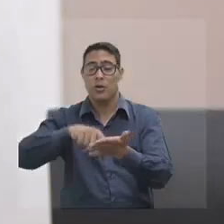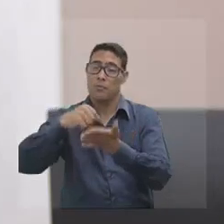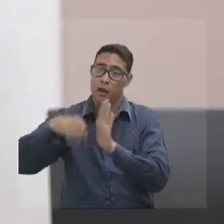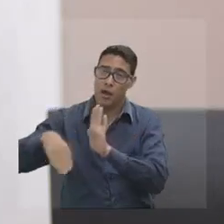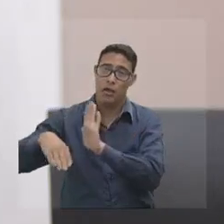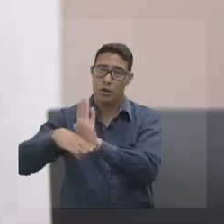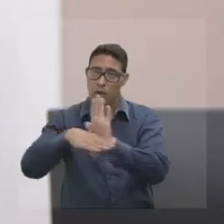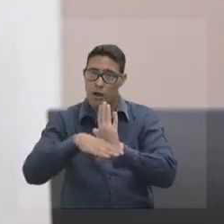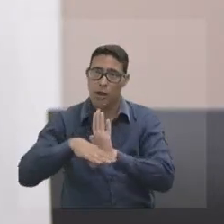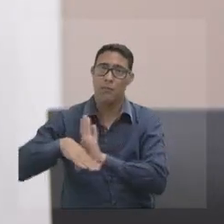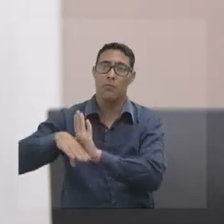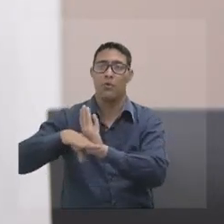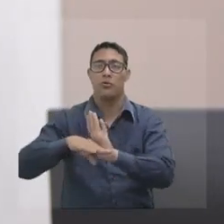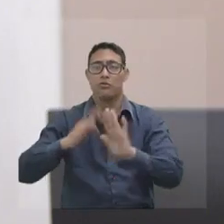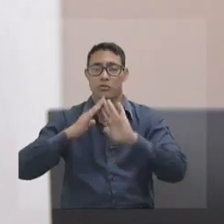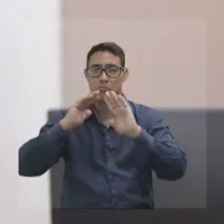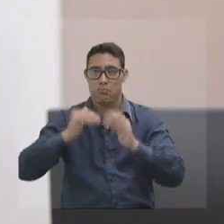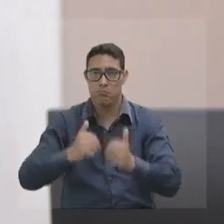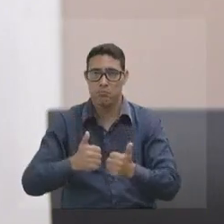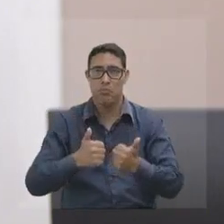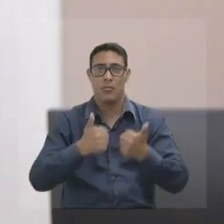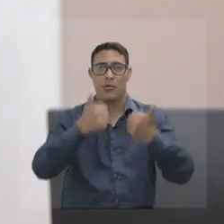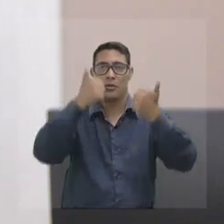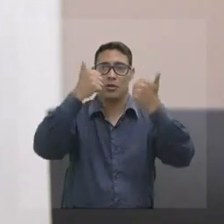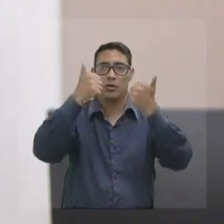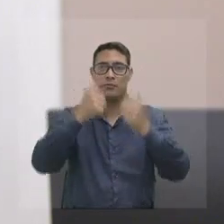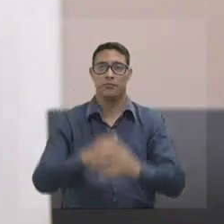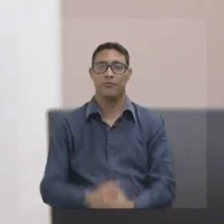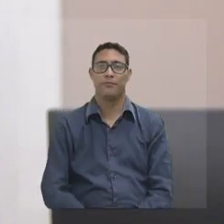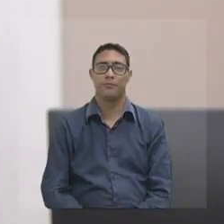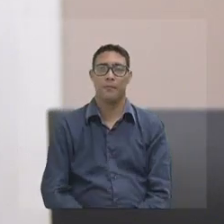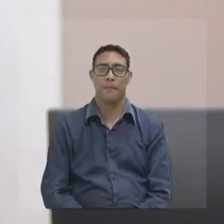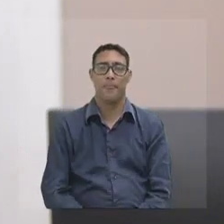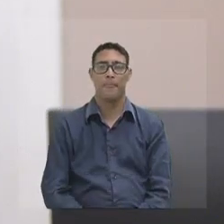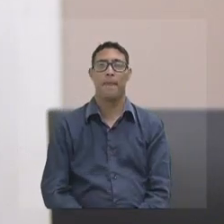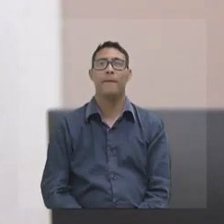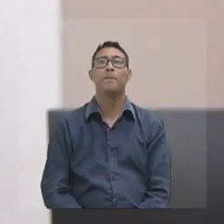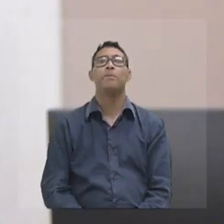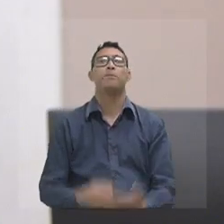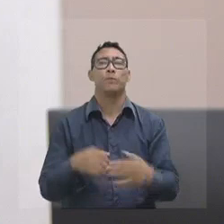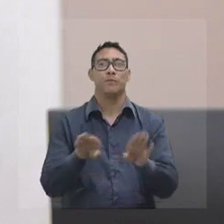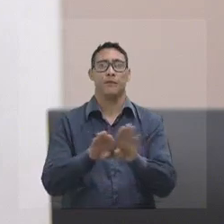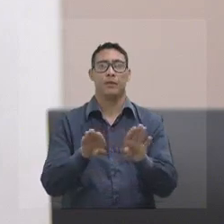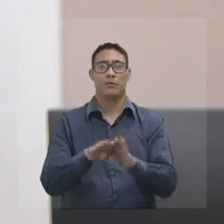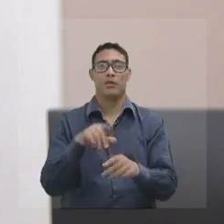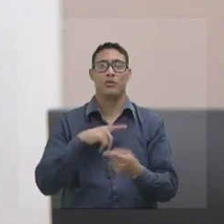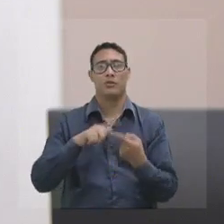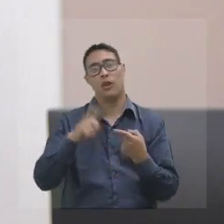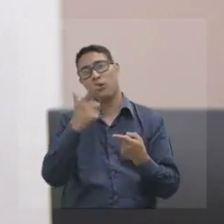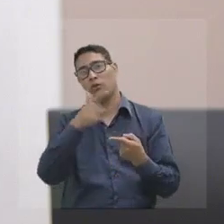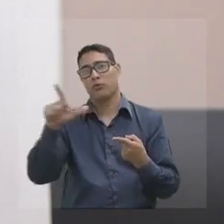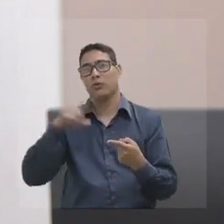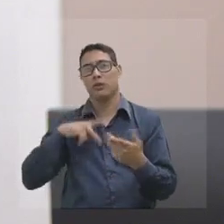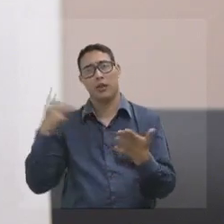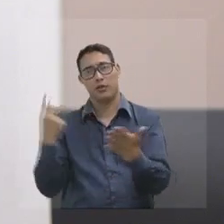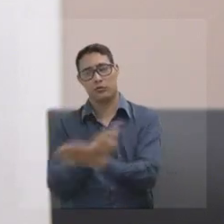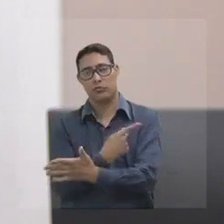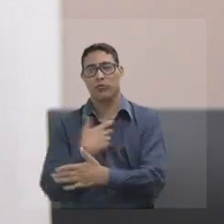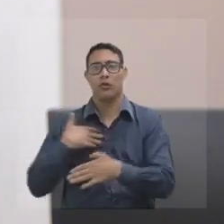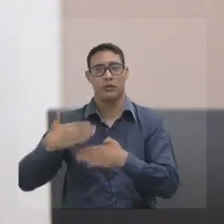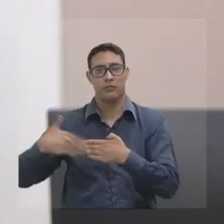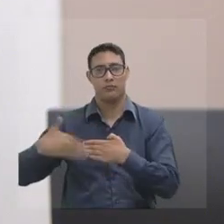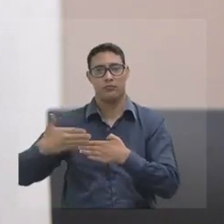nas ações de implementação do plano Além disso nós temos outras ações em andamento